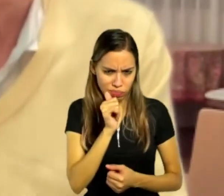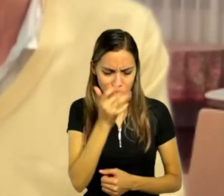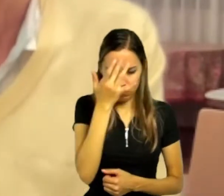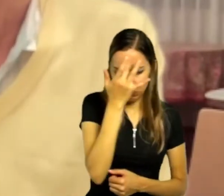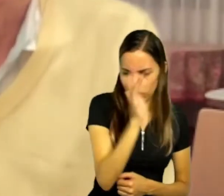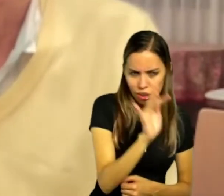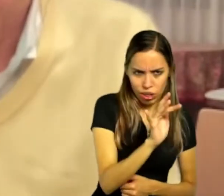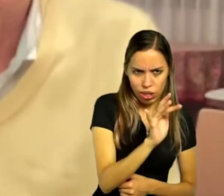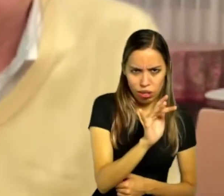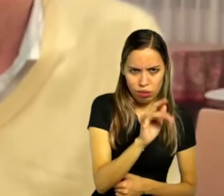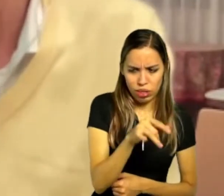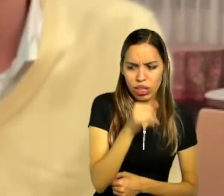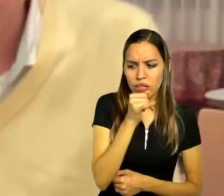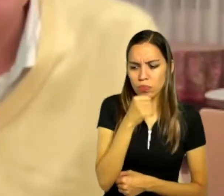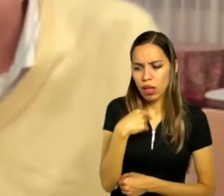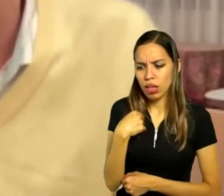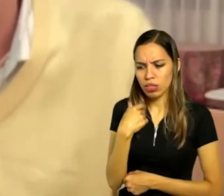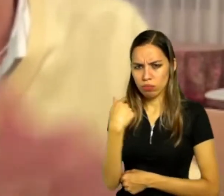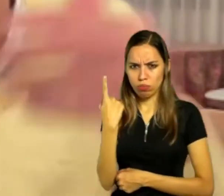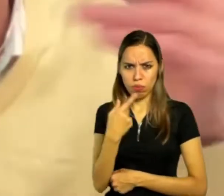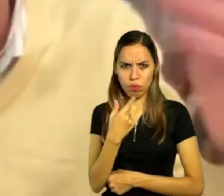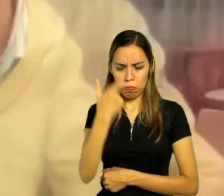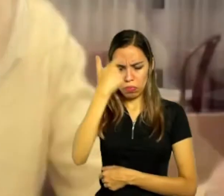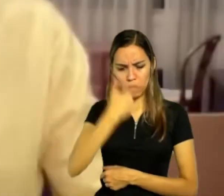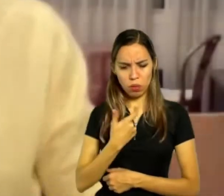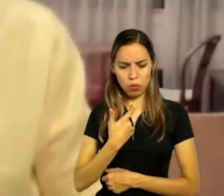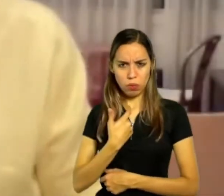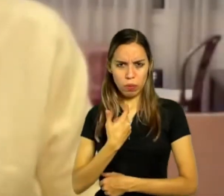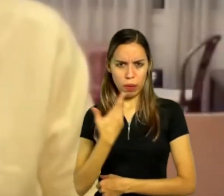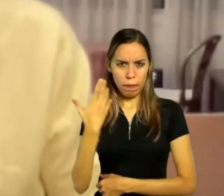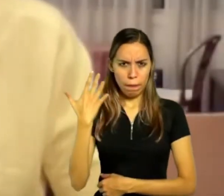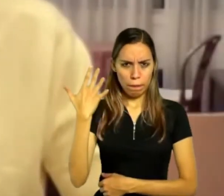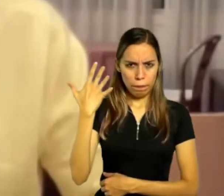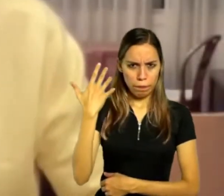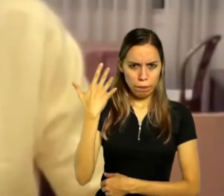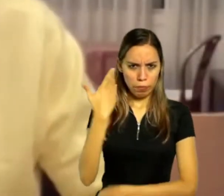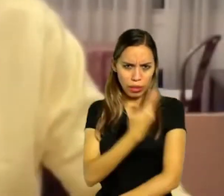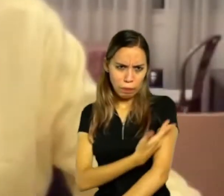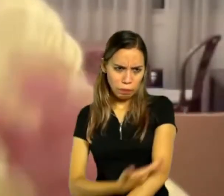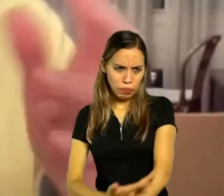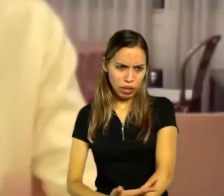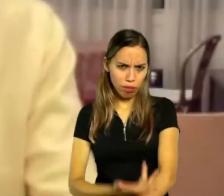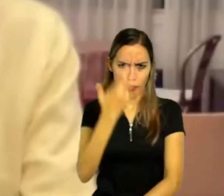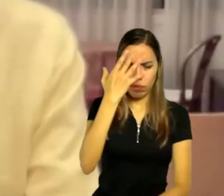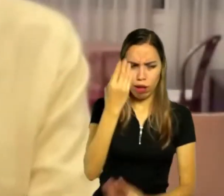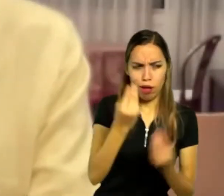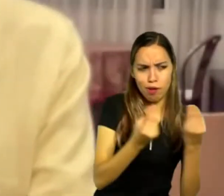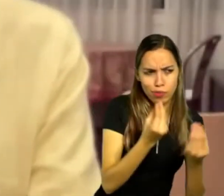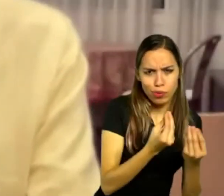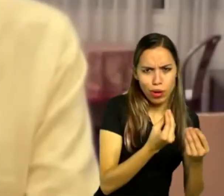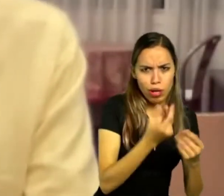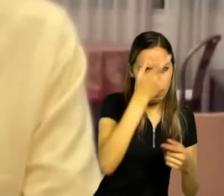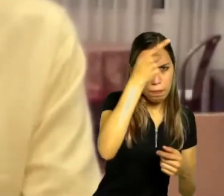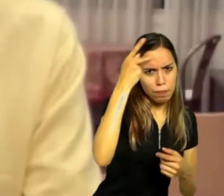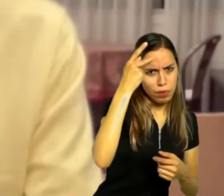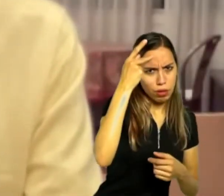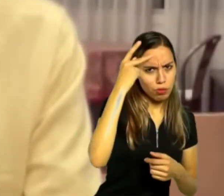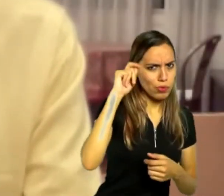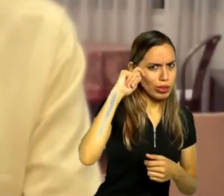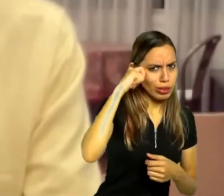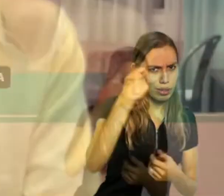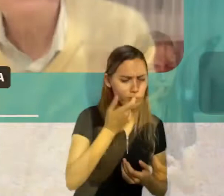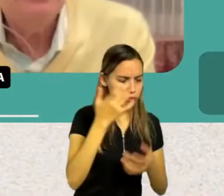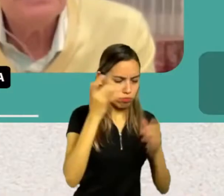que passa um preto no Brasil. A gente sabe que são a segregação, que há o racismo, etc. Não